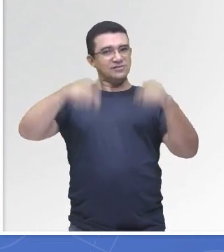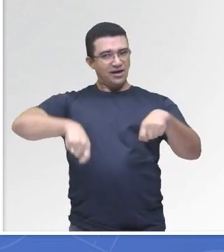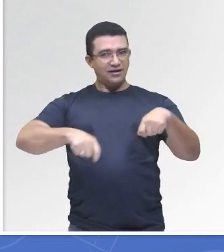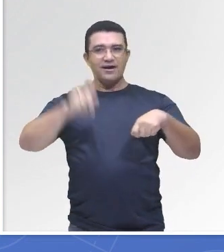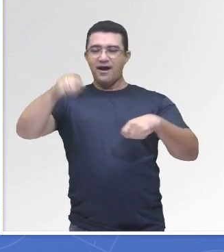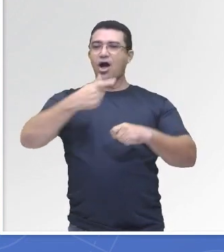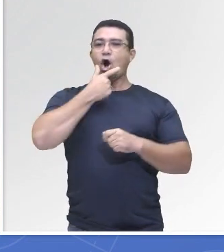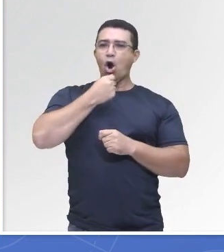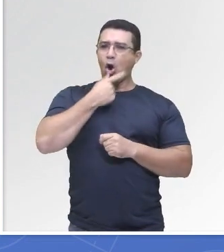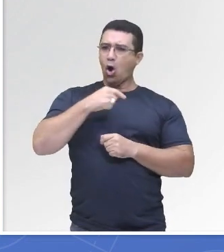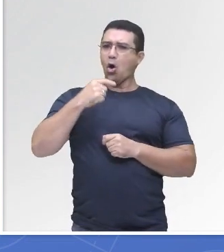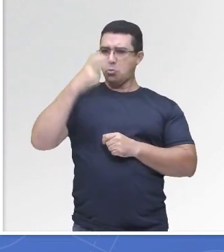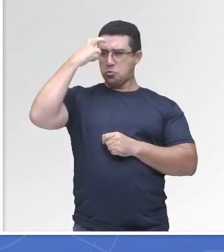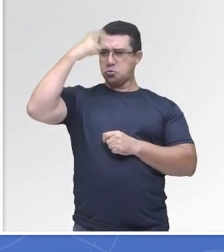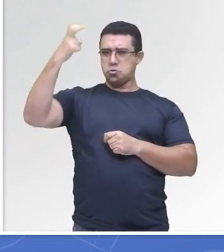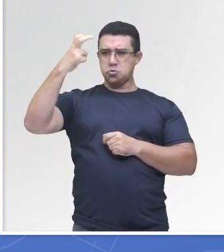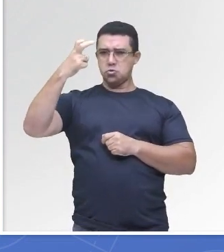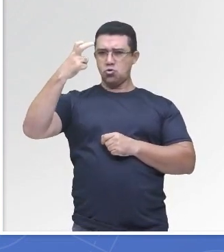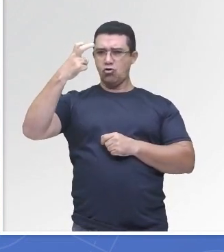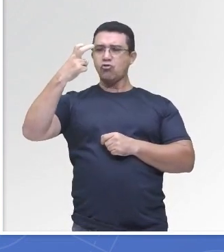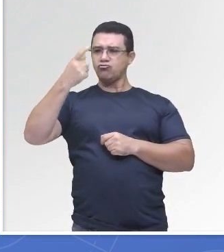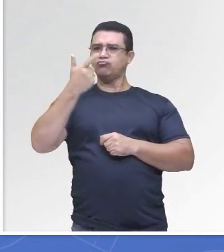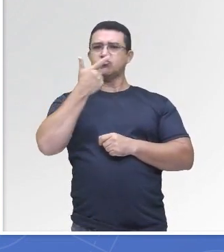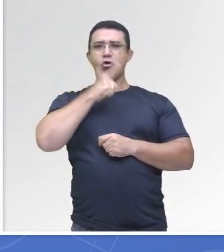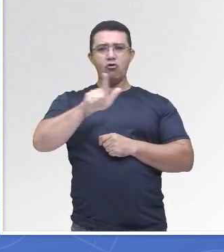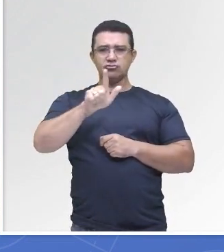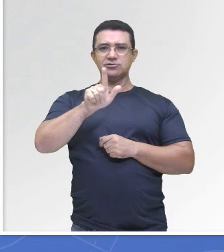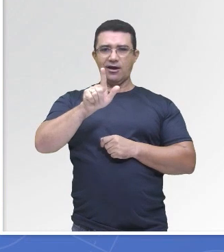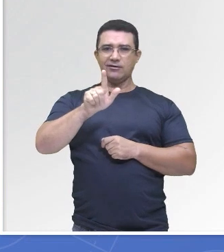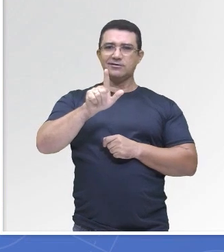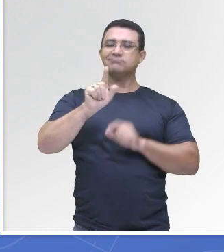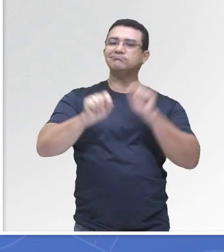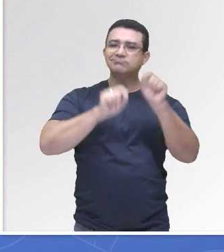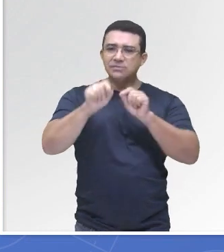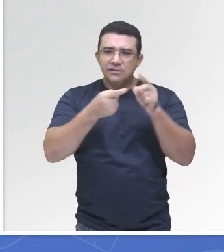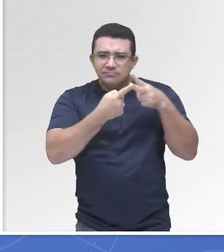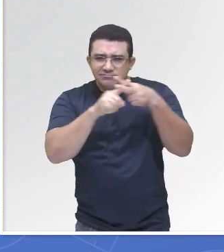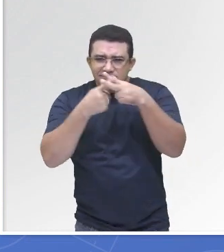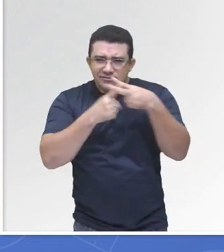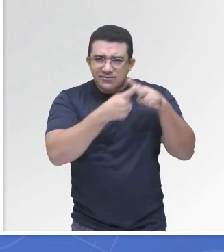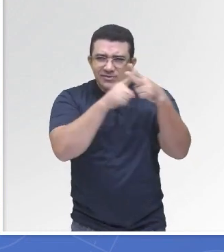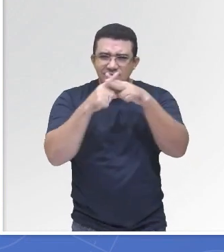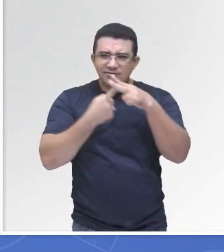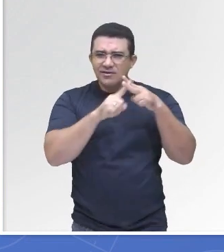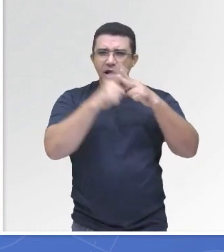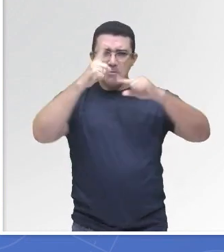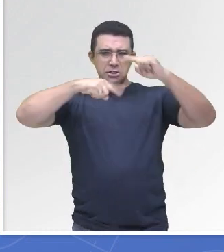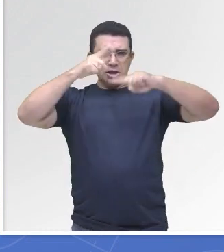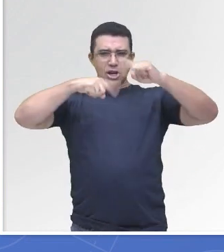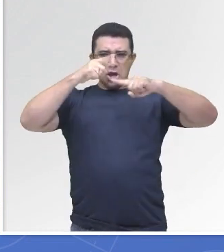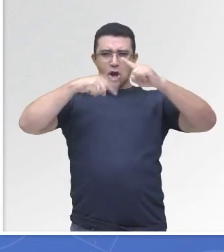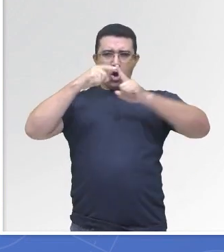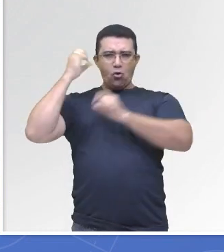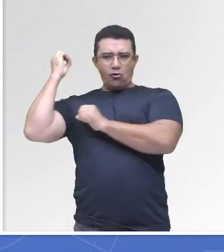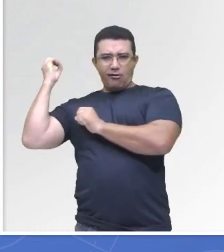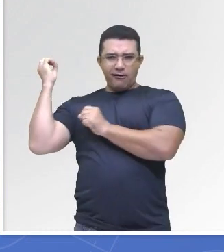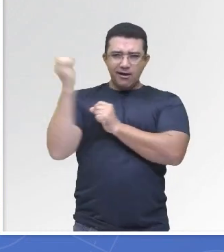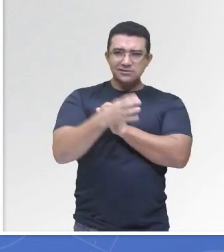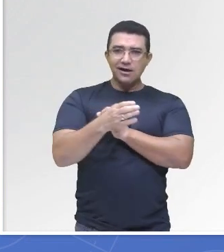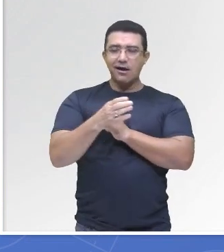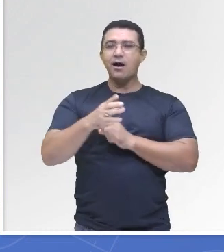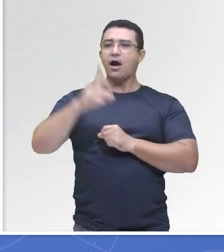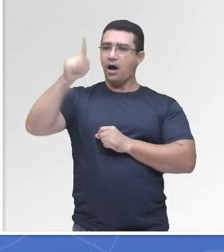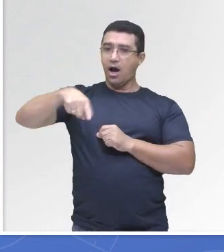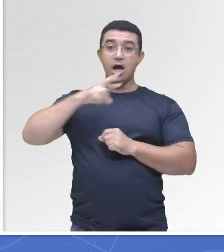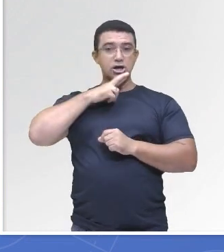tem a capacidade, a habilidade de fabricar esses instrumentos. Então a nossa resposta seria